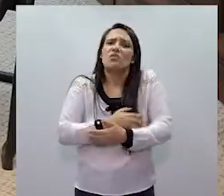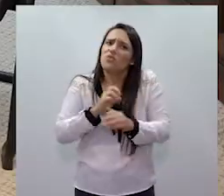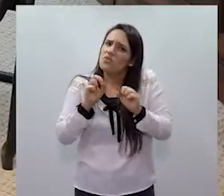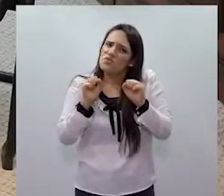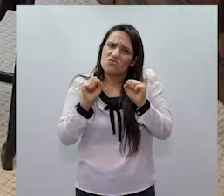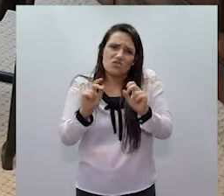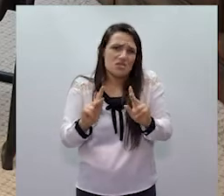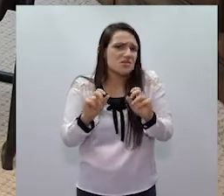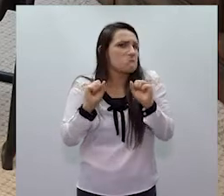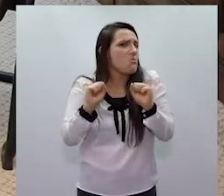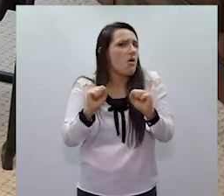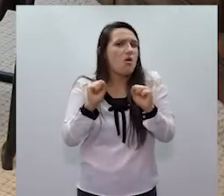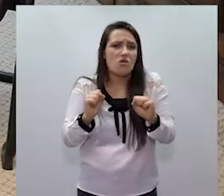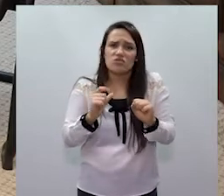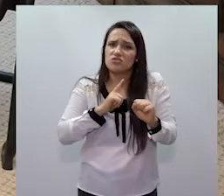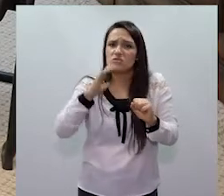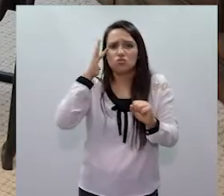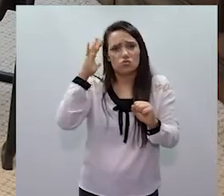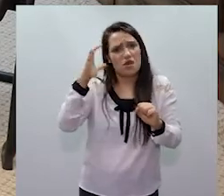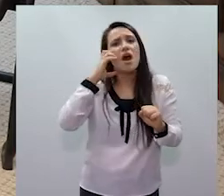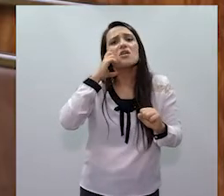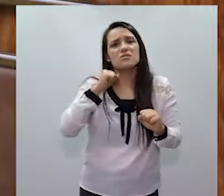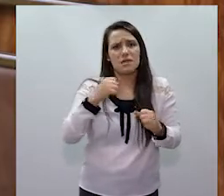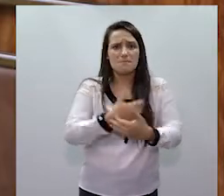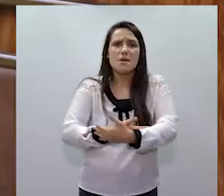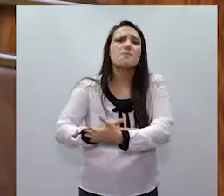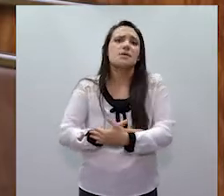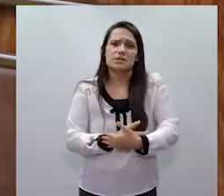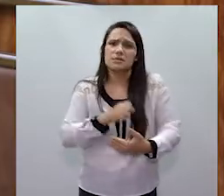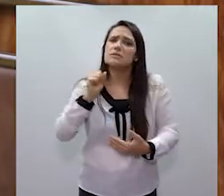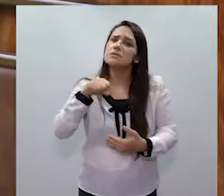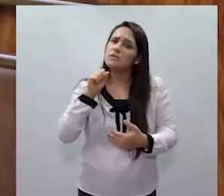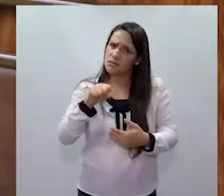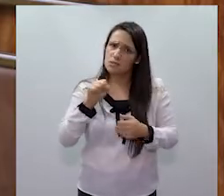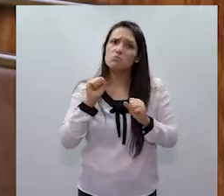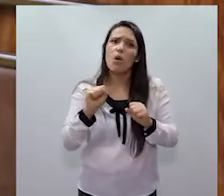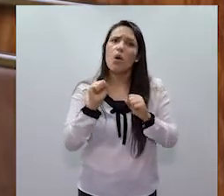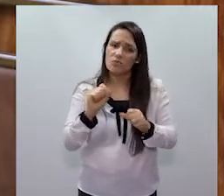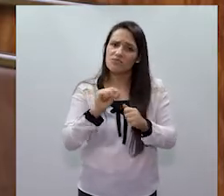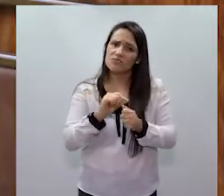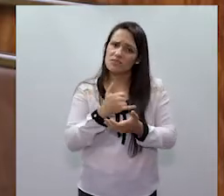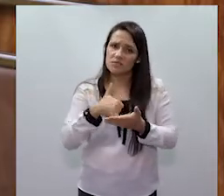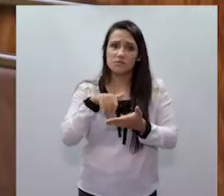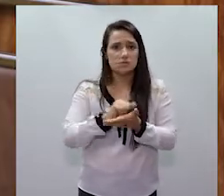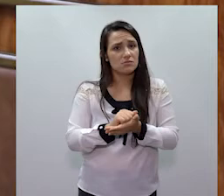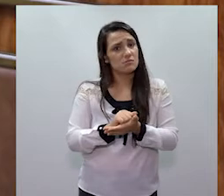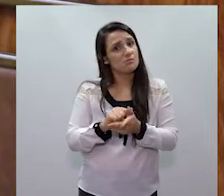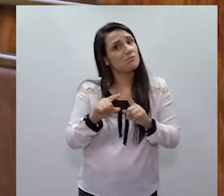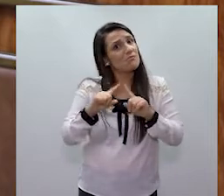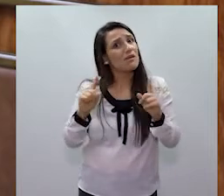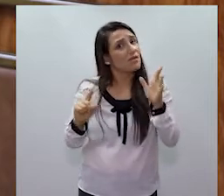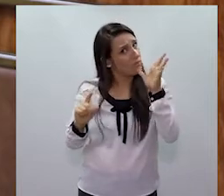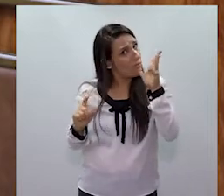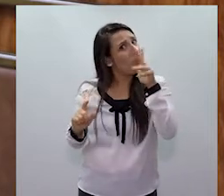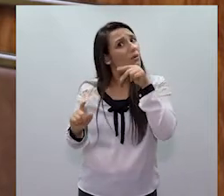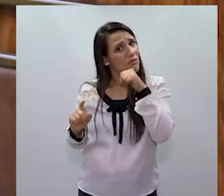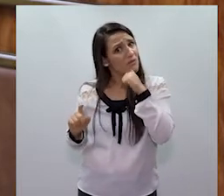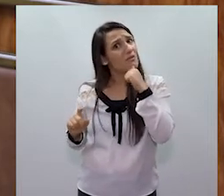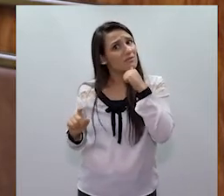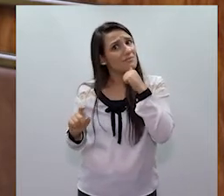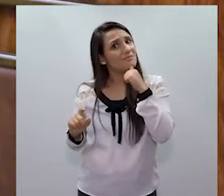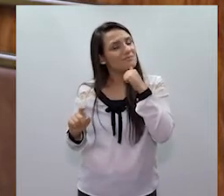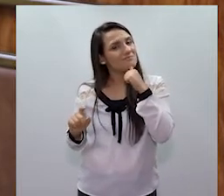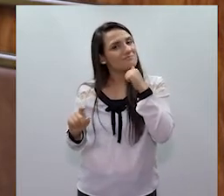errado sonhar em ter um bebê, né? É possível desejar um bebê, se cadastrar para um bebê, mas aí a demora vai ser